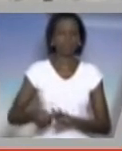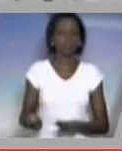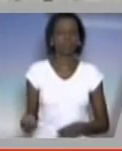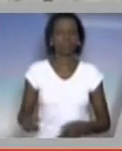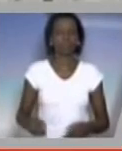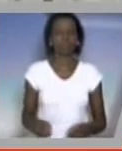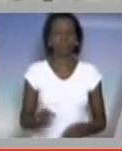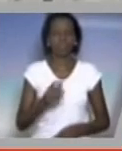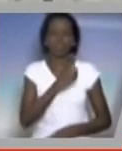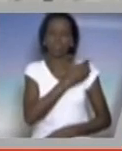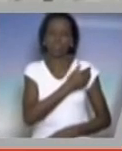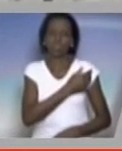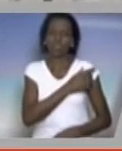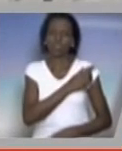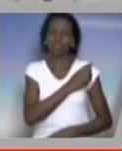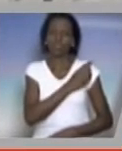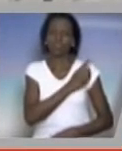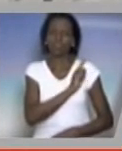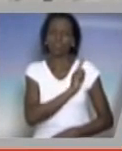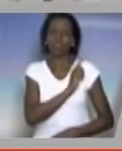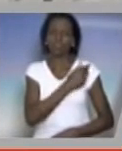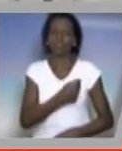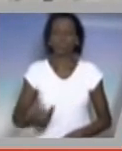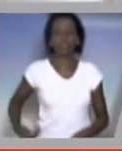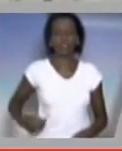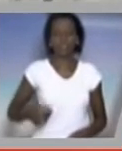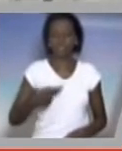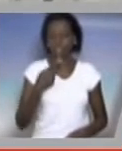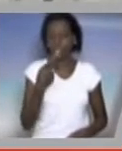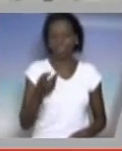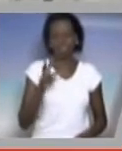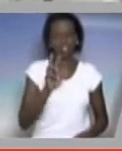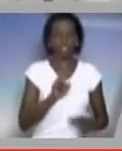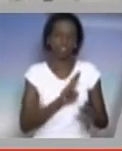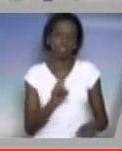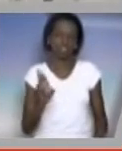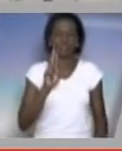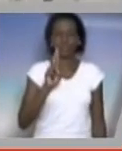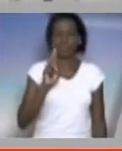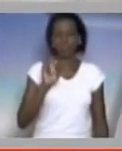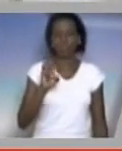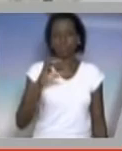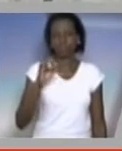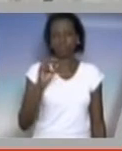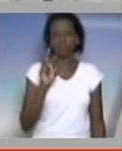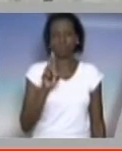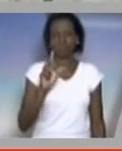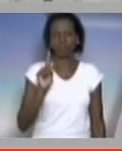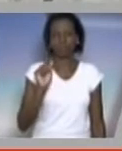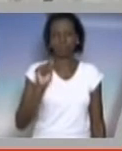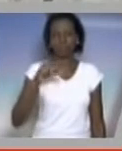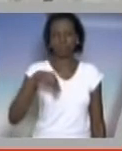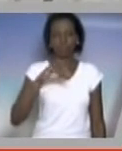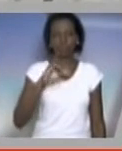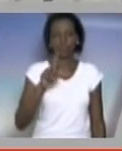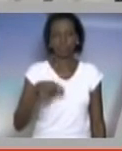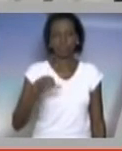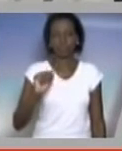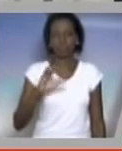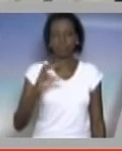de reorganização, que de reorganização não tinha nada, era de fechamento de escolas, era o ajuste fiscal